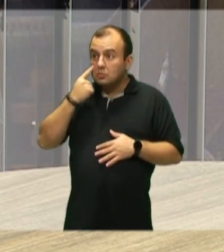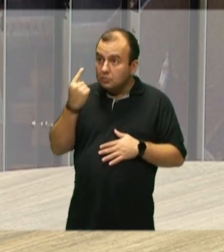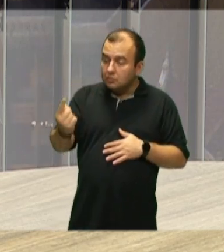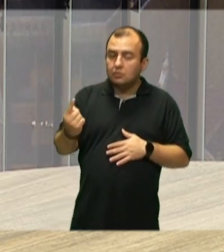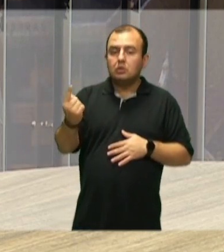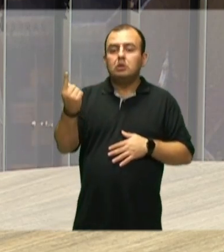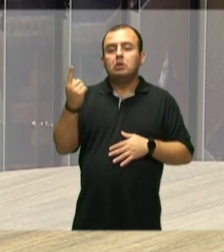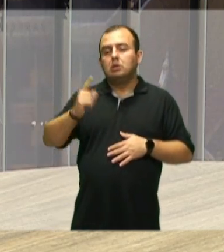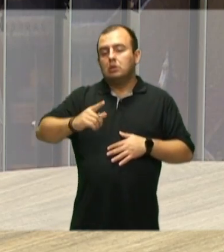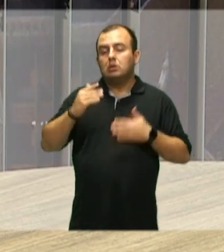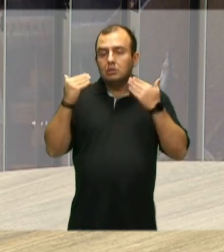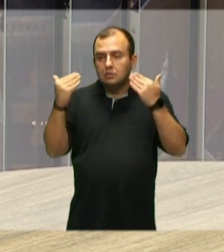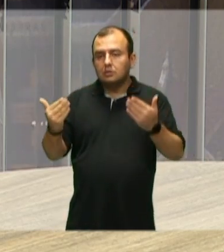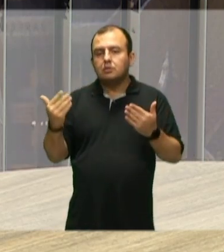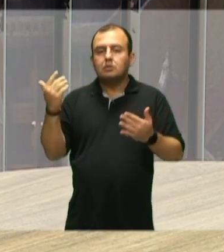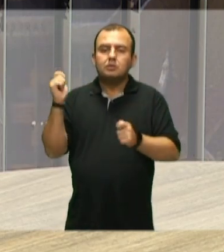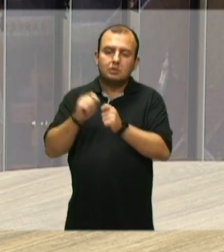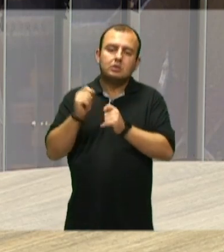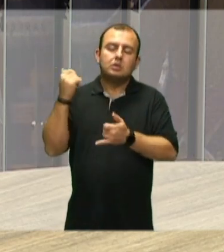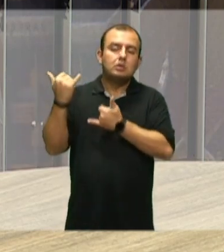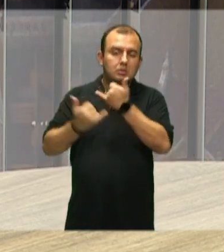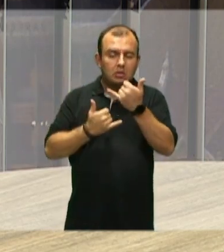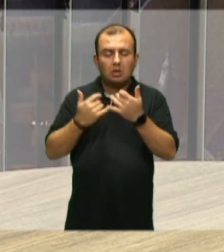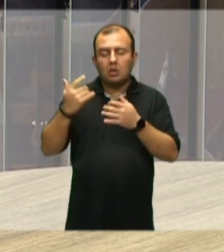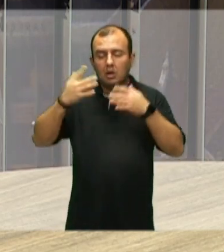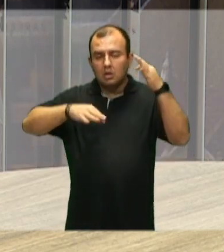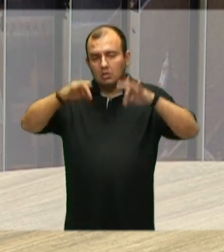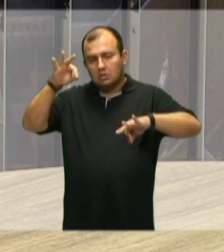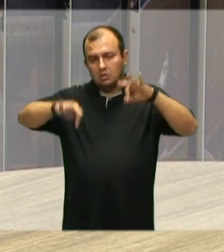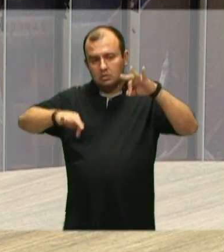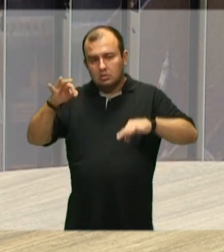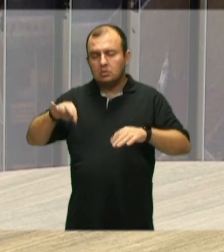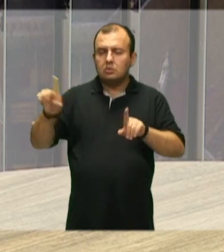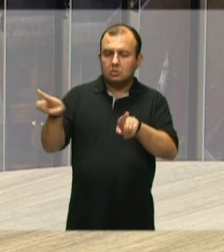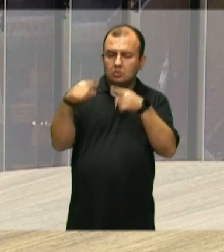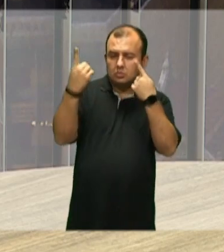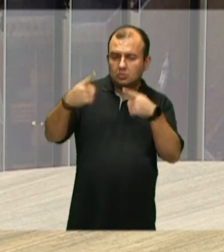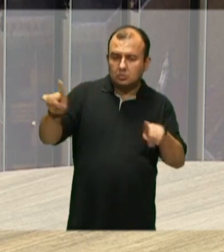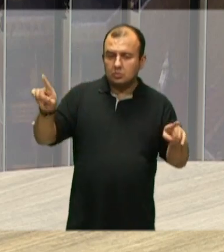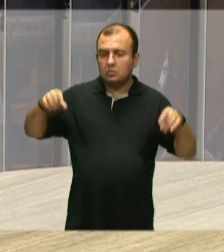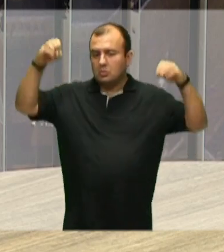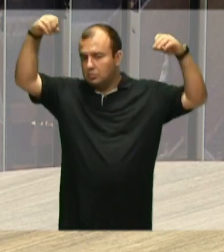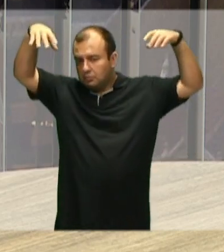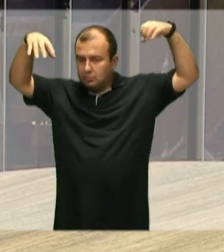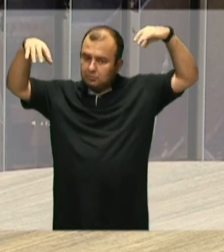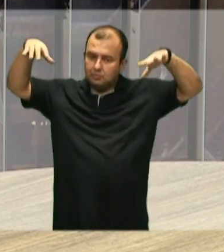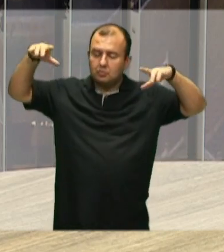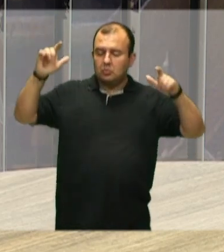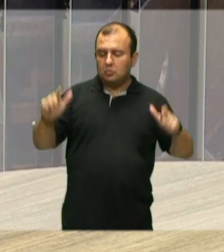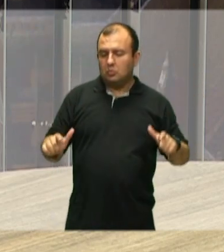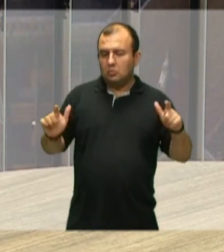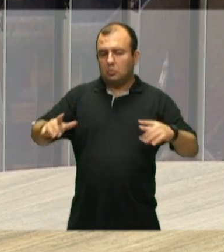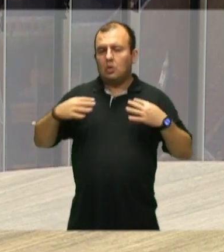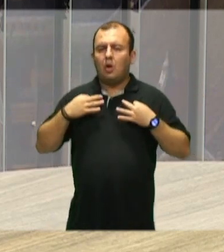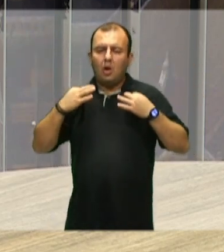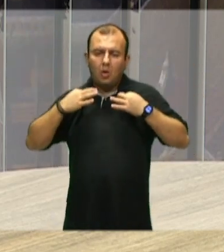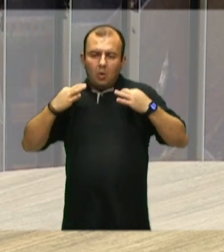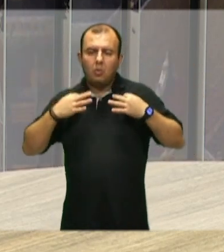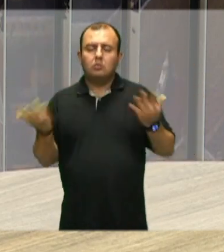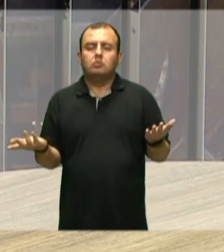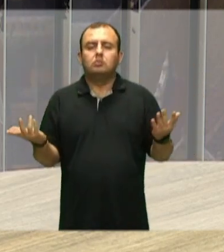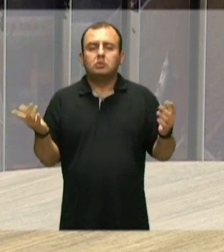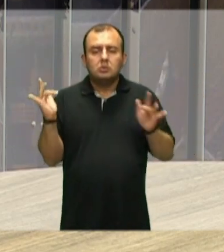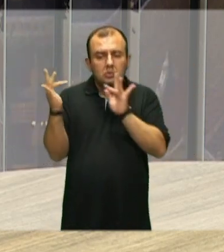você, né? Fazendo aquela peça, né, com a música, com a iluminação, os cenários, os figurinos. Então,